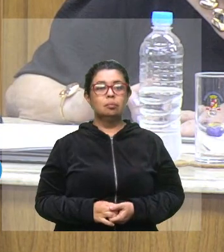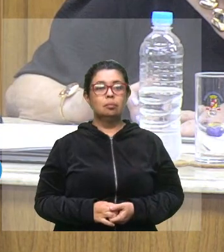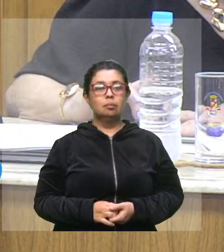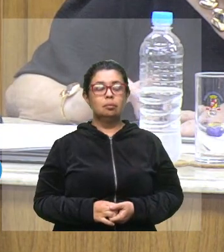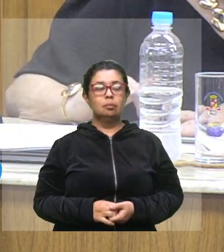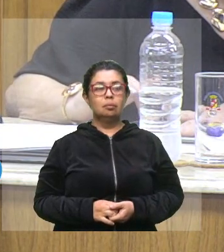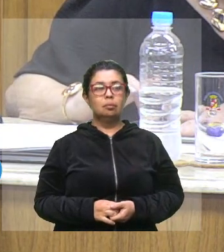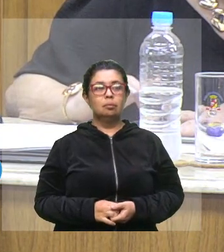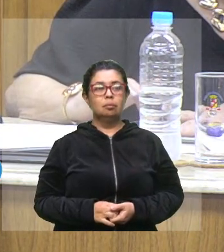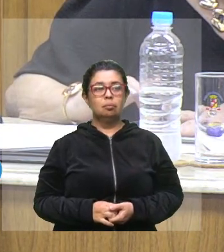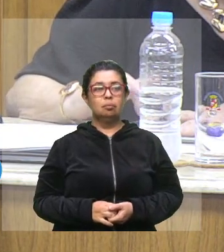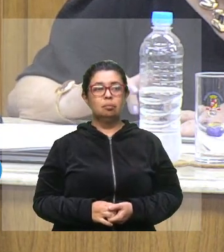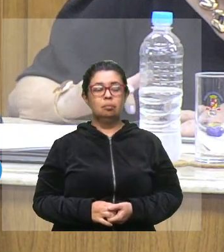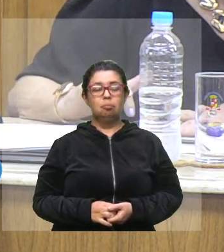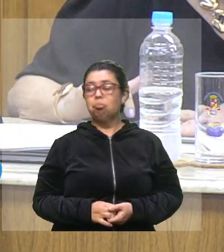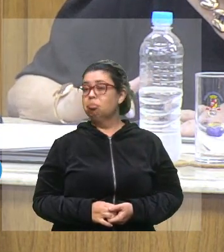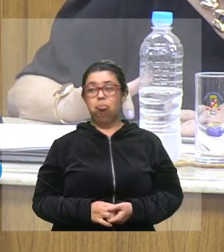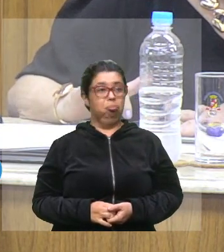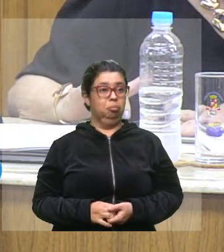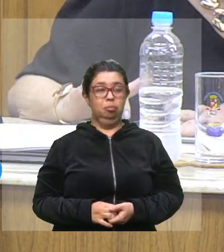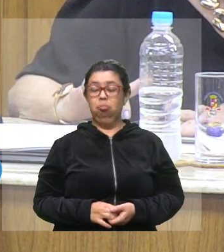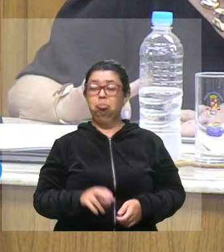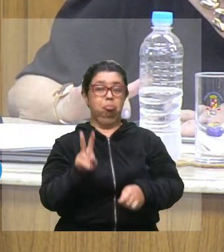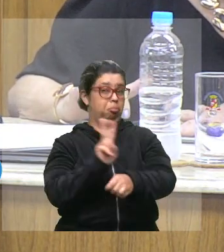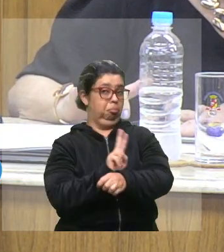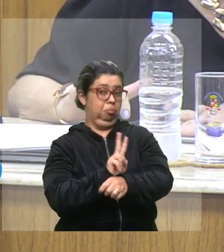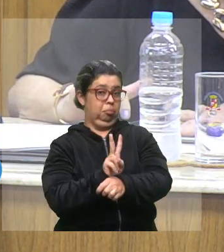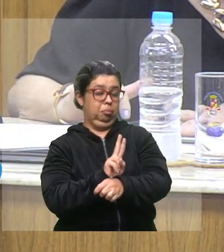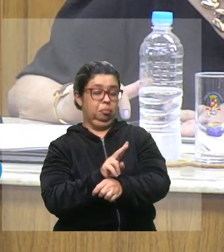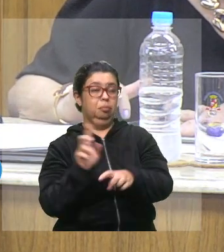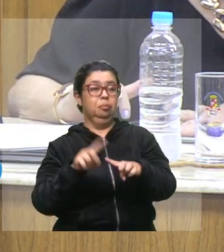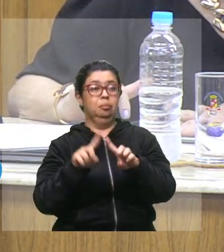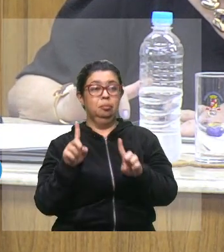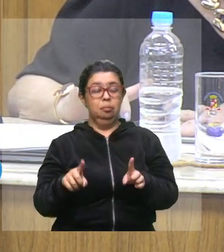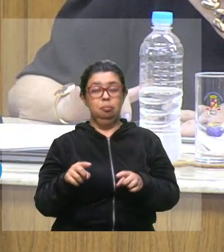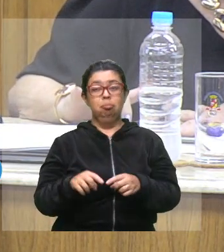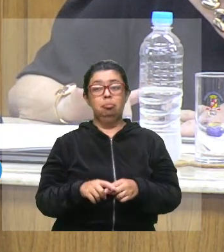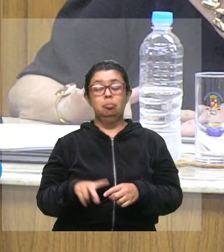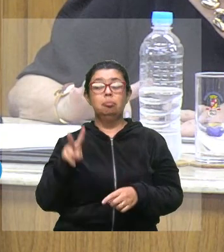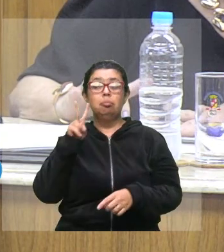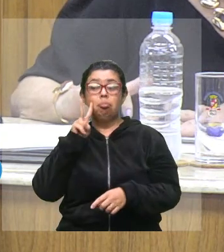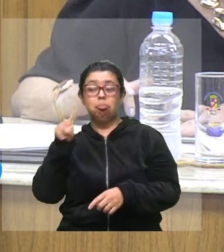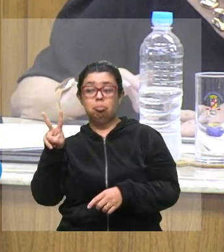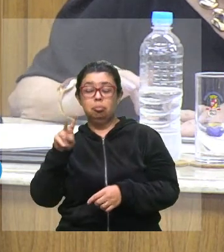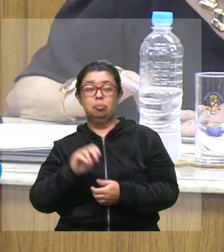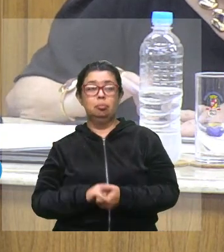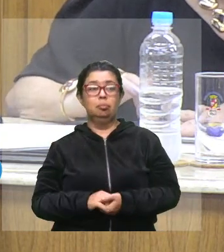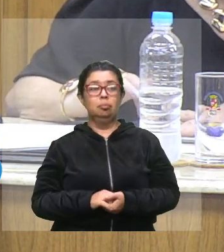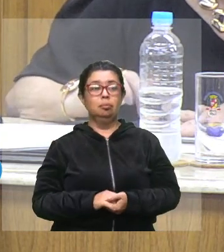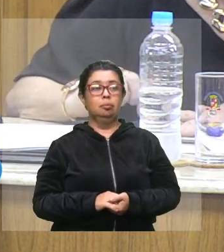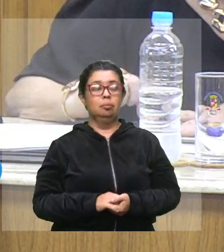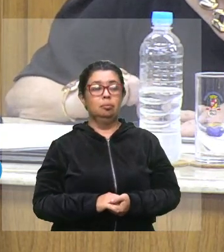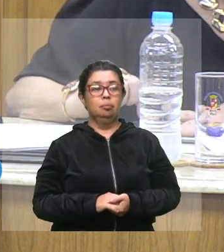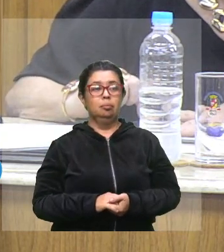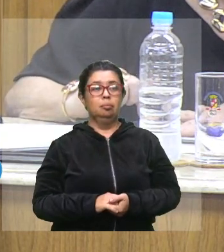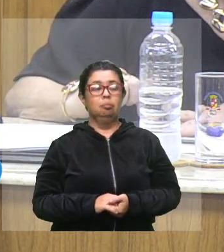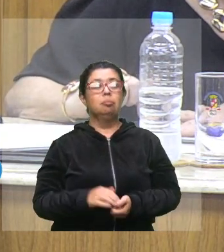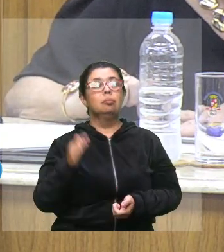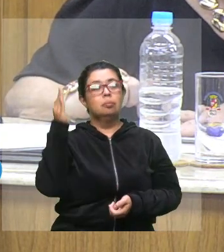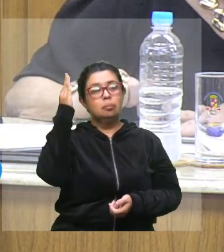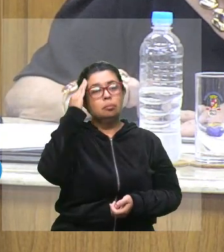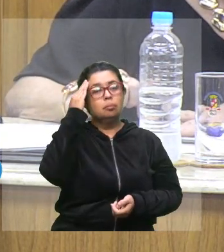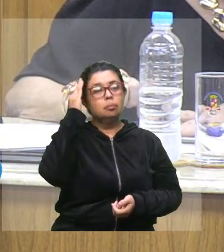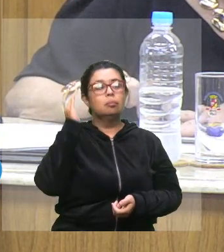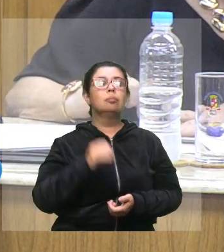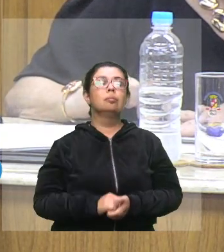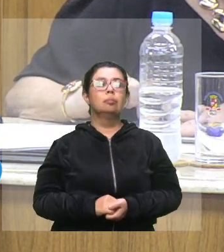UPA. Não foi uma visita fiscalizadora, mas sim uma visita com o objetivo de tentar entender